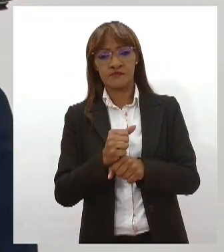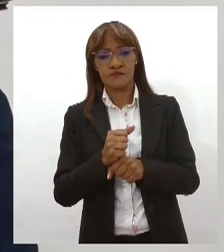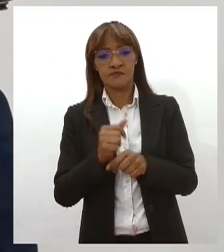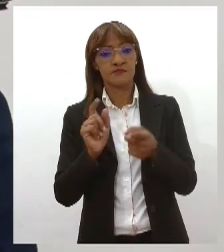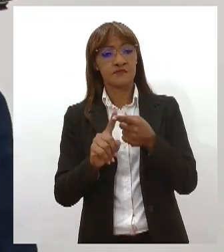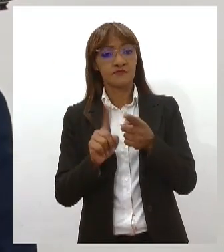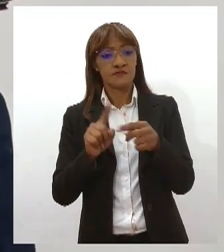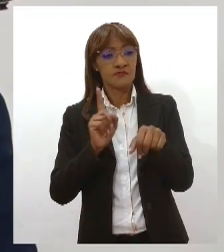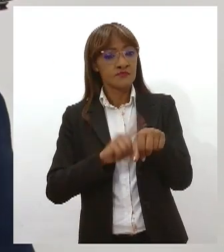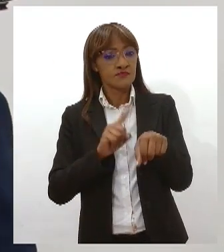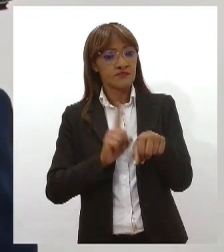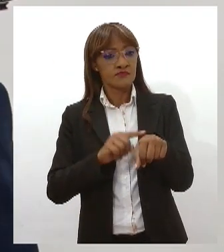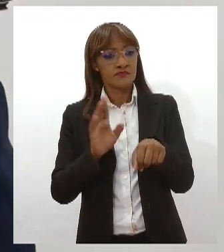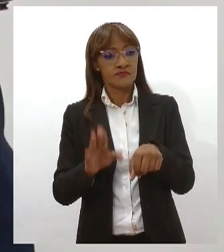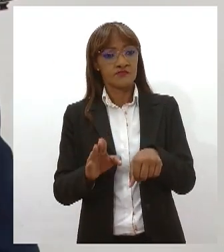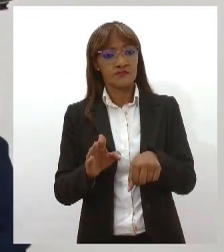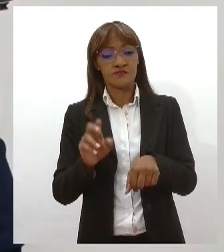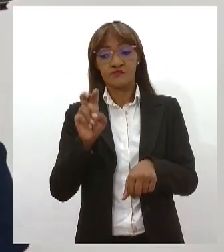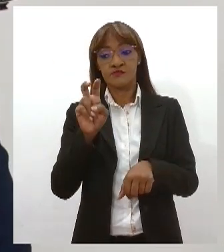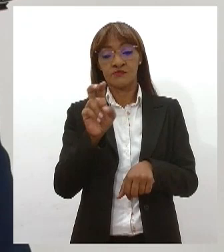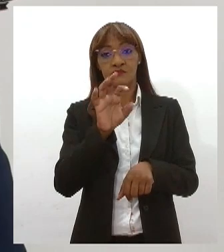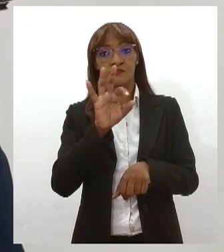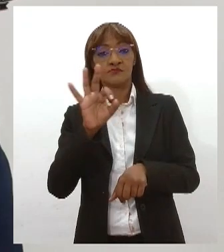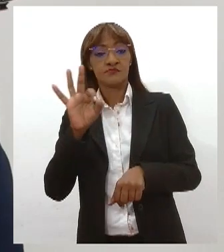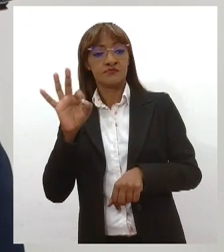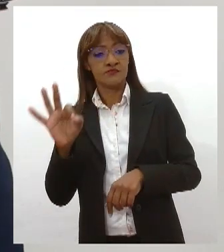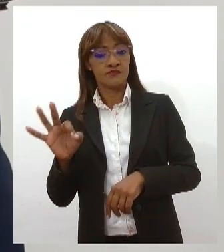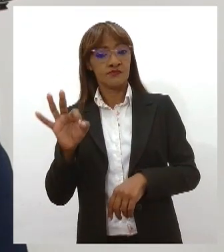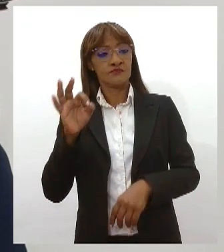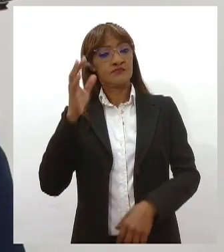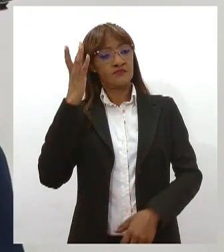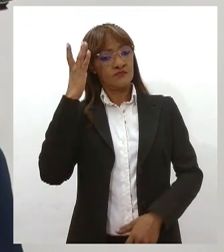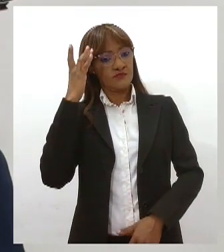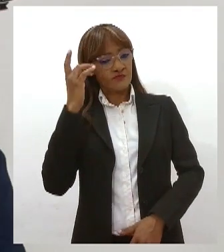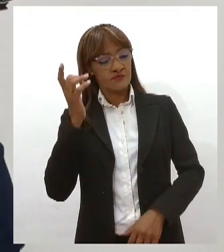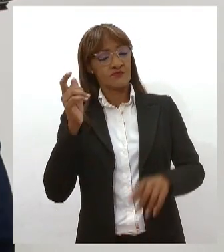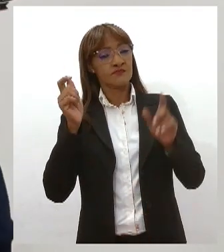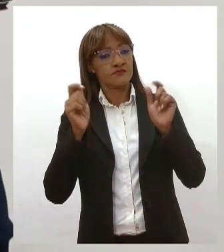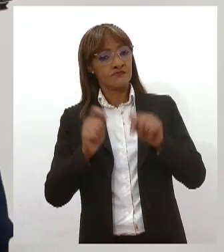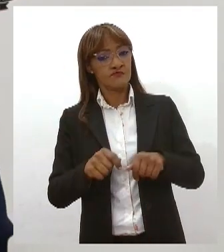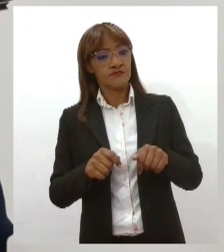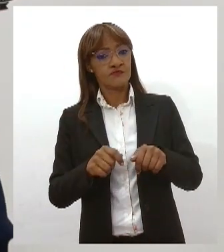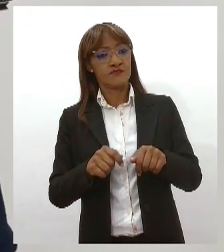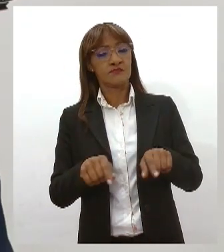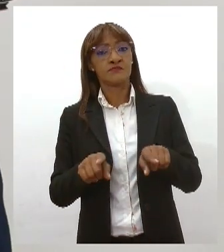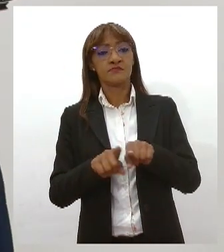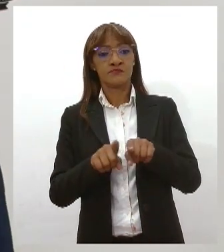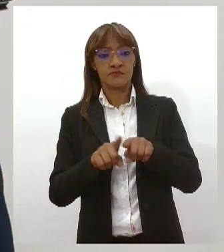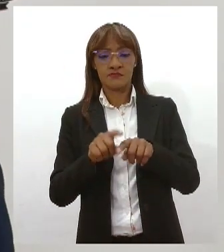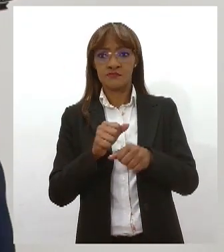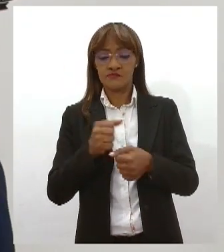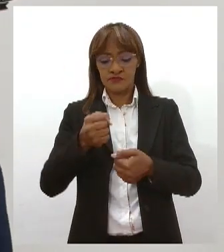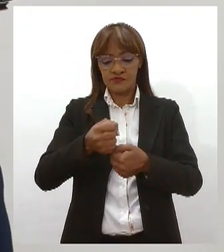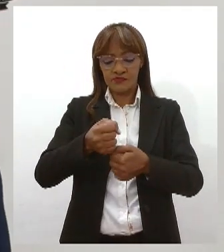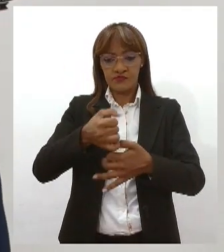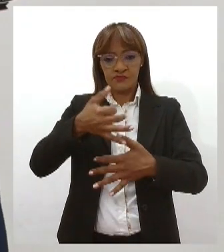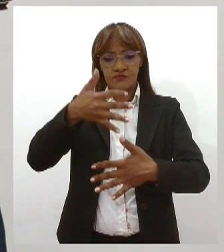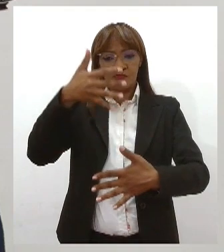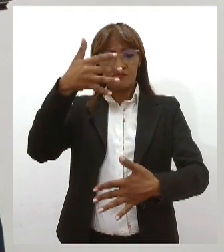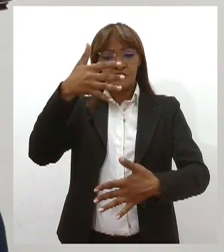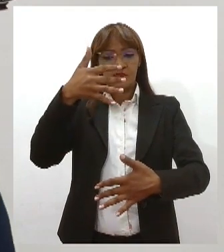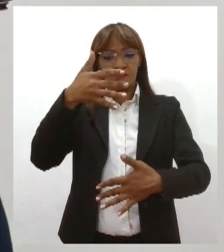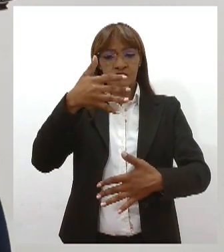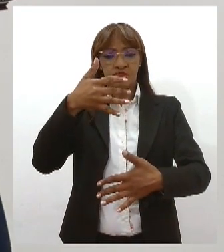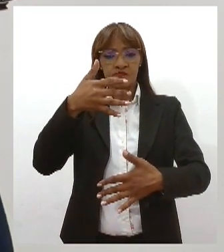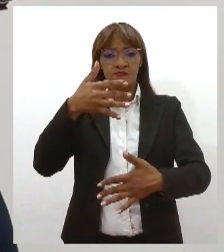às 17 horas de amanhã, pode ser utilizado também o chat, aquela partezinha de conversa, de diálogo lá